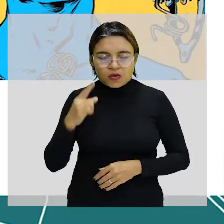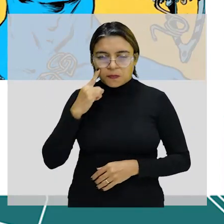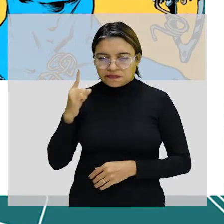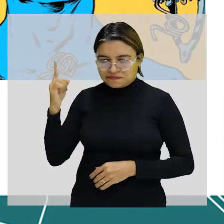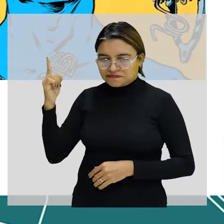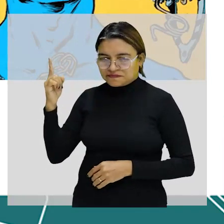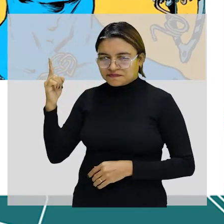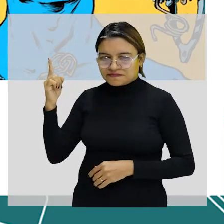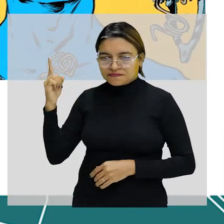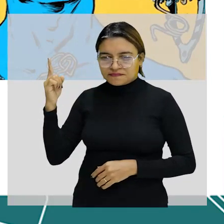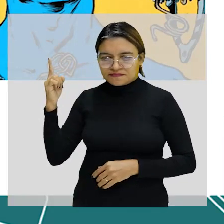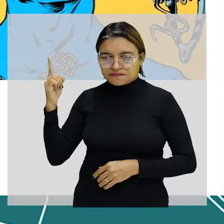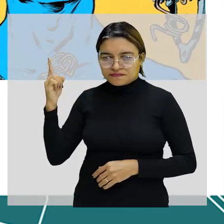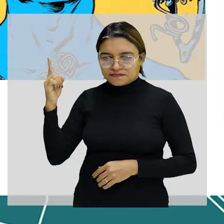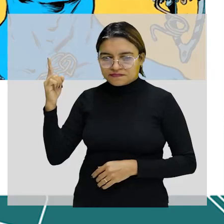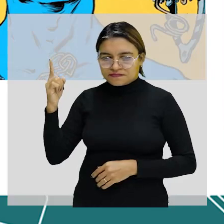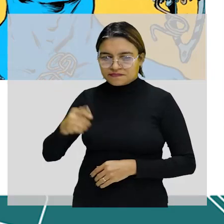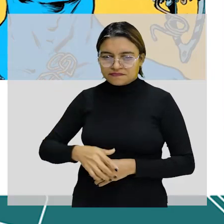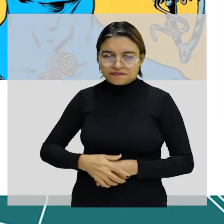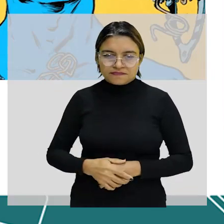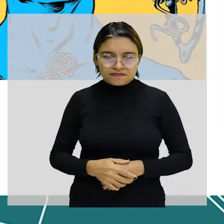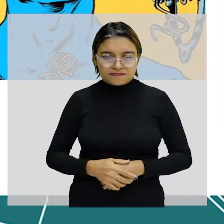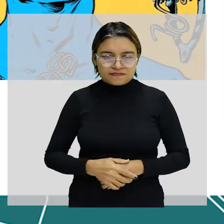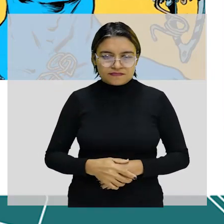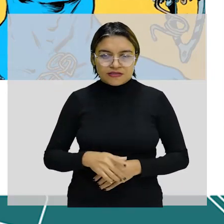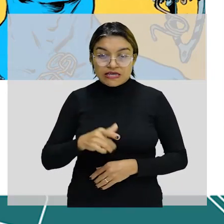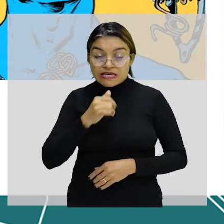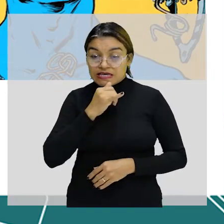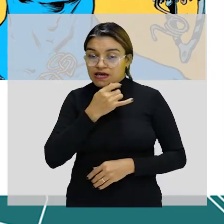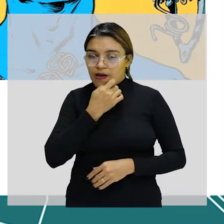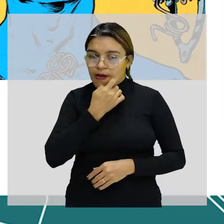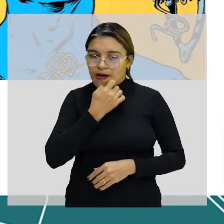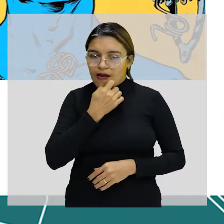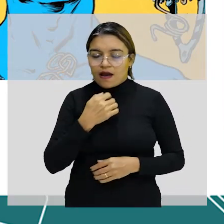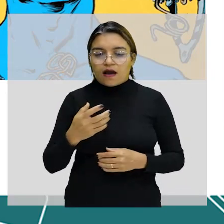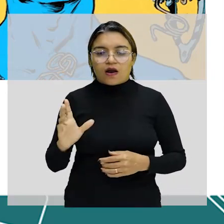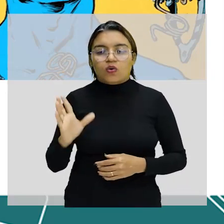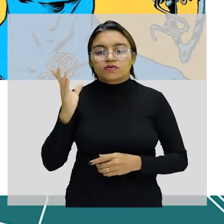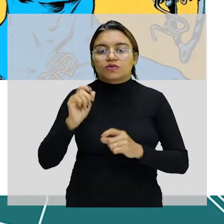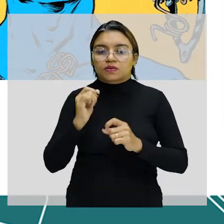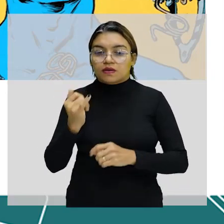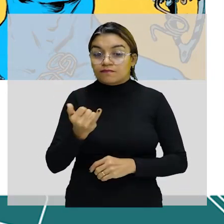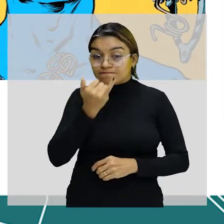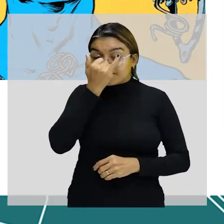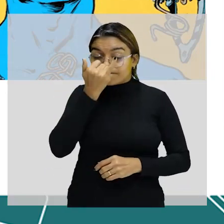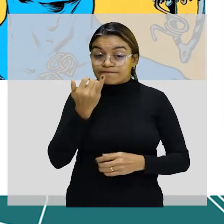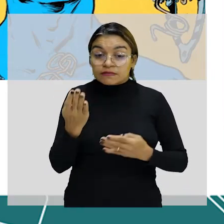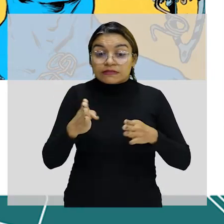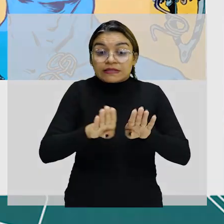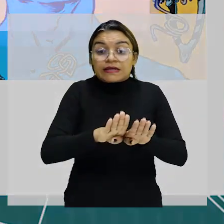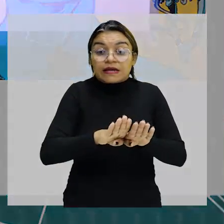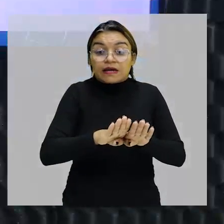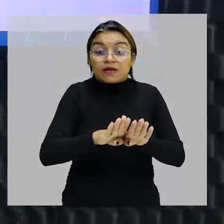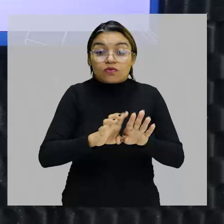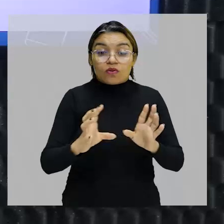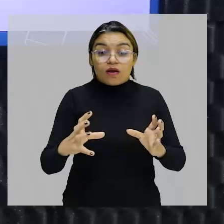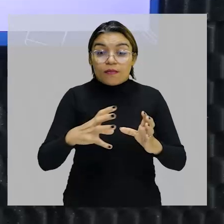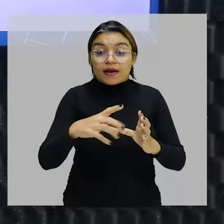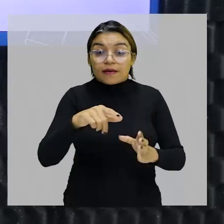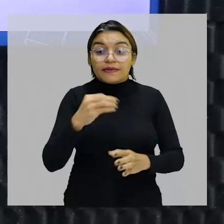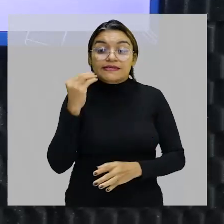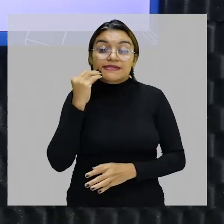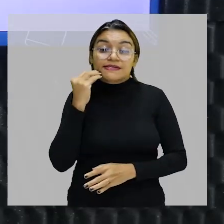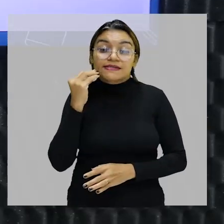do Jonathan Osterman, foi trancado acidentalmente em uma câmara de testes durante um experimento